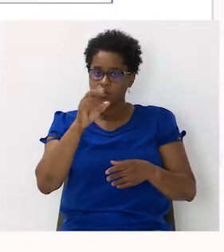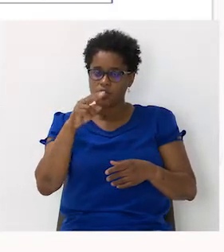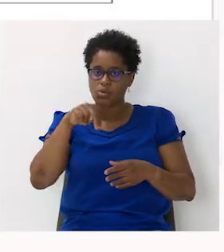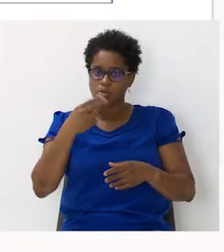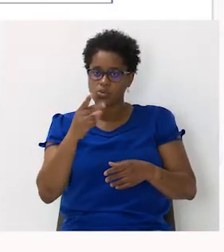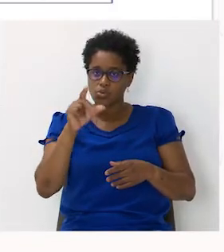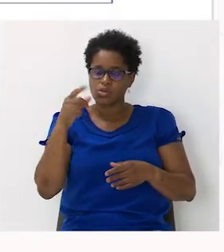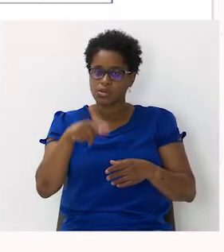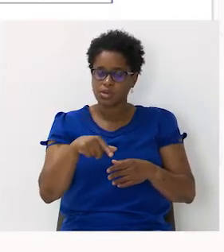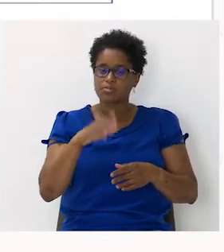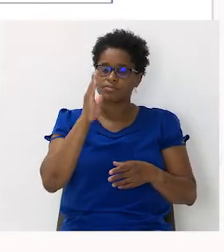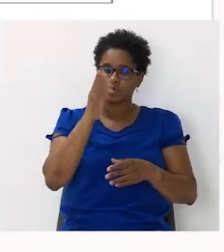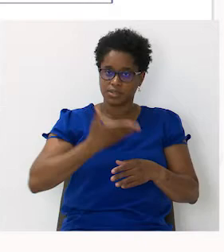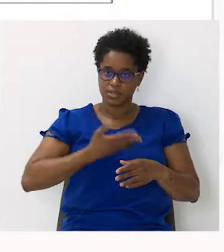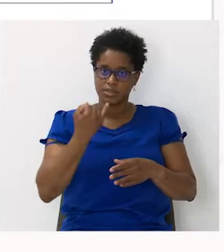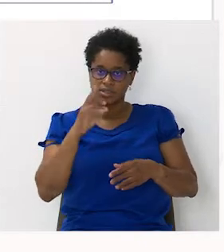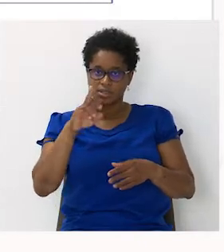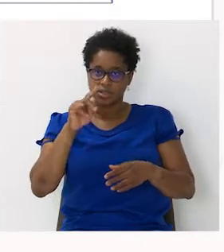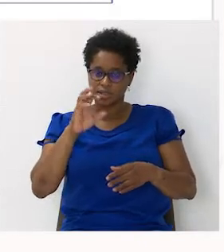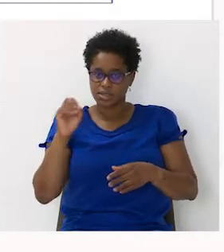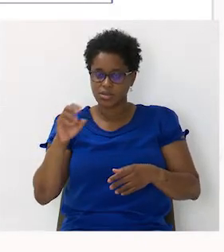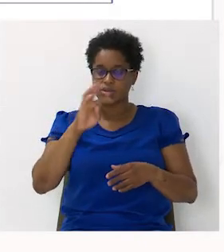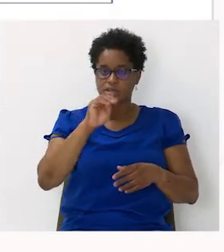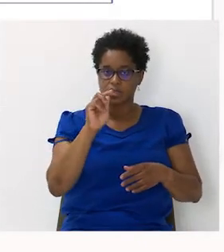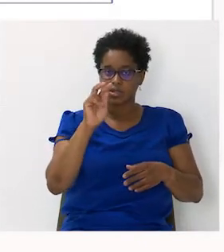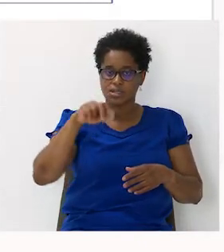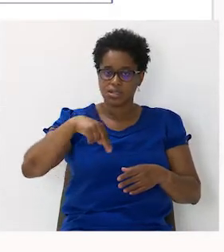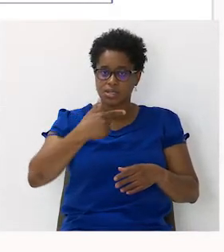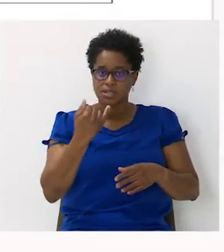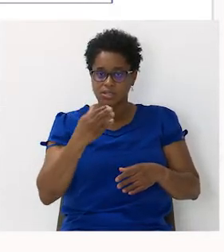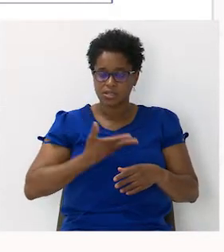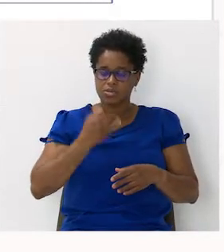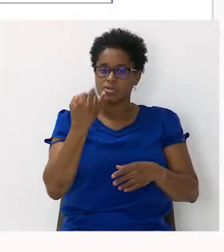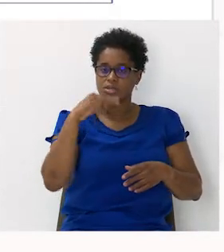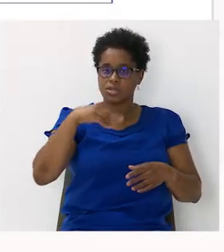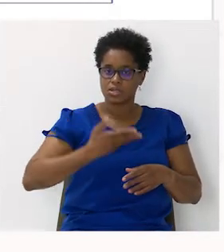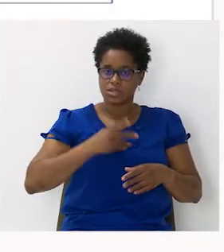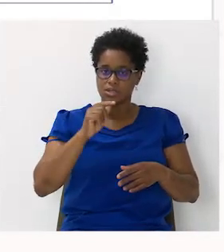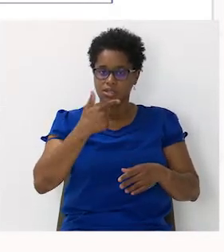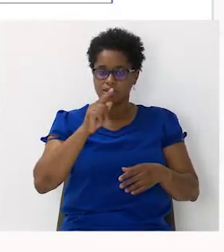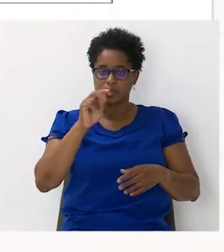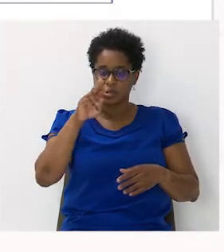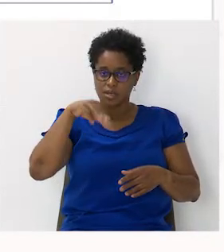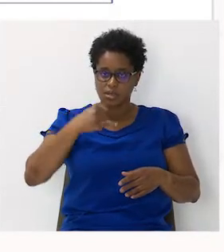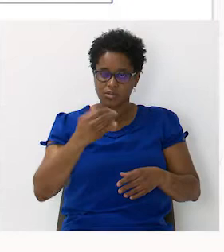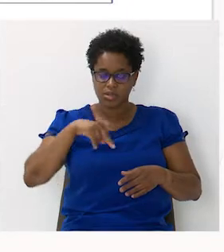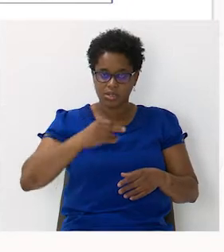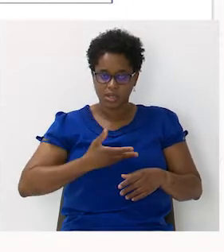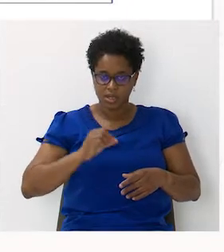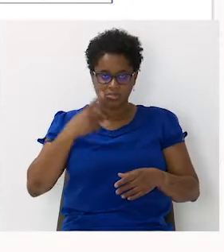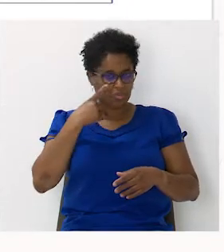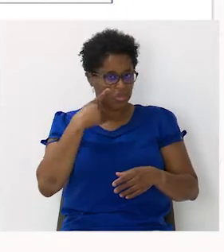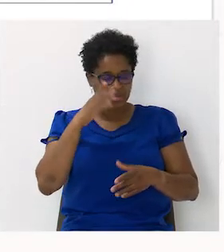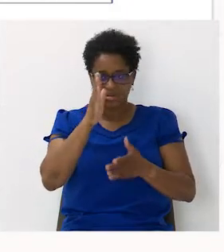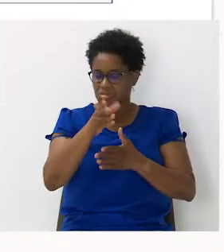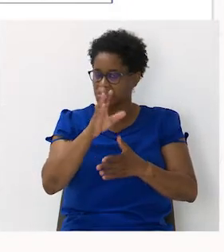e sentido indeterminados, ou seja, não se conhece a sua direção nem o seu